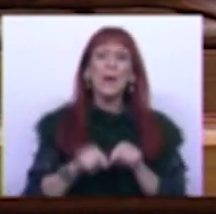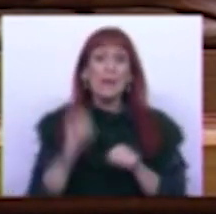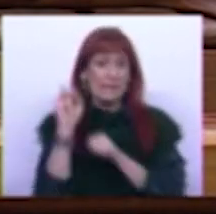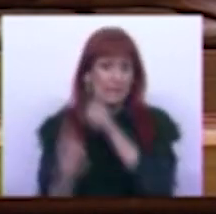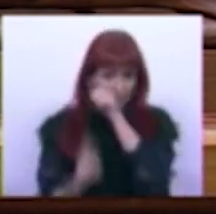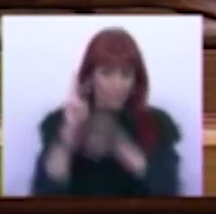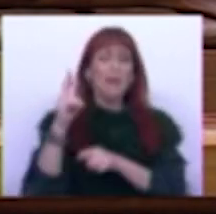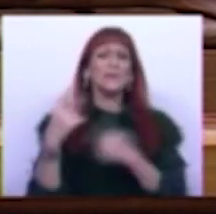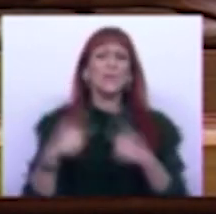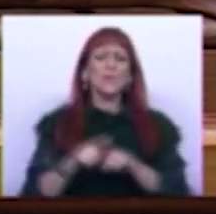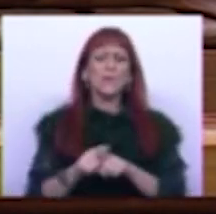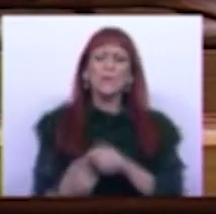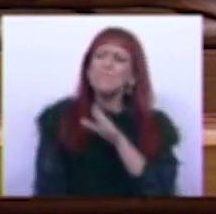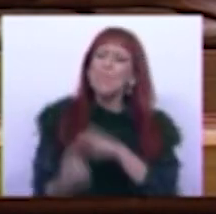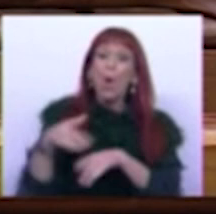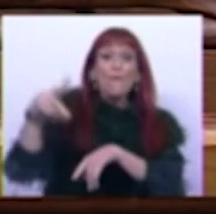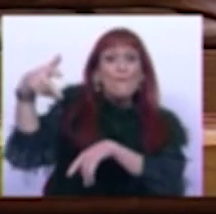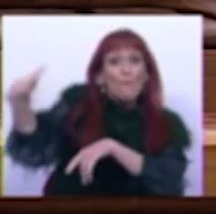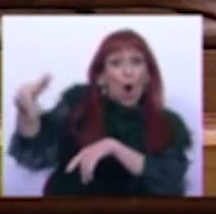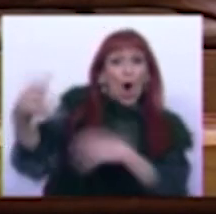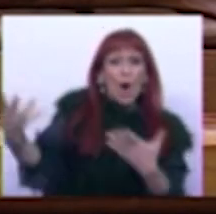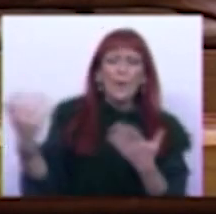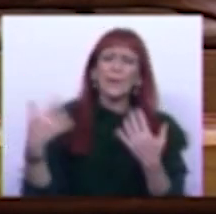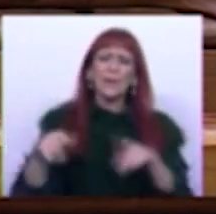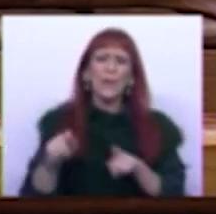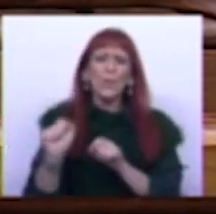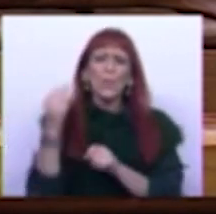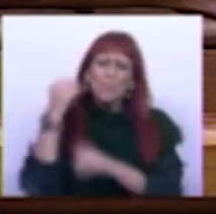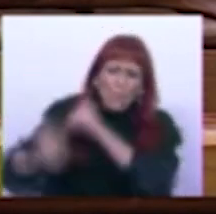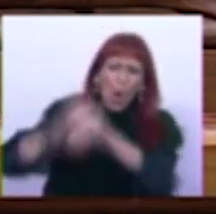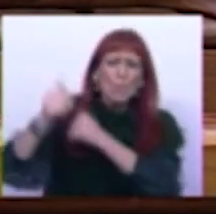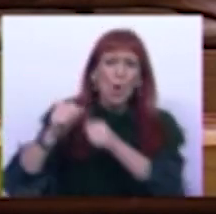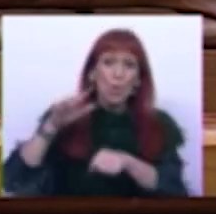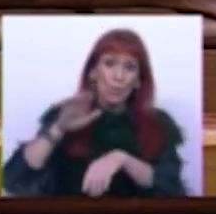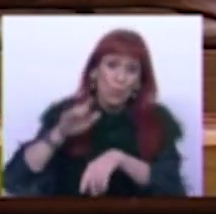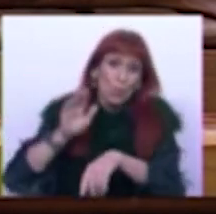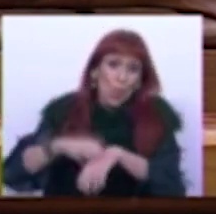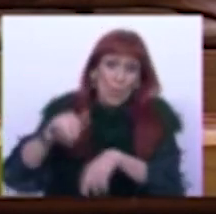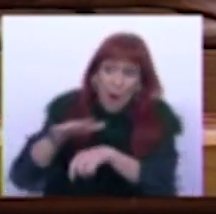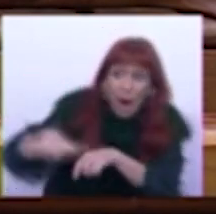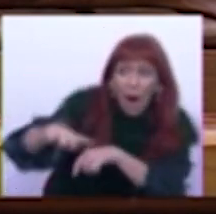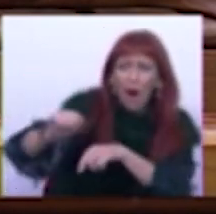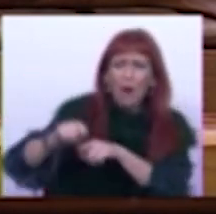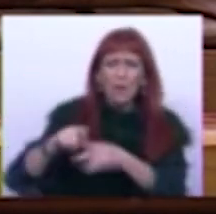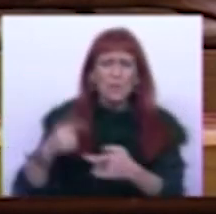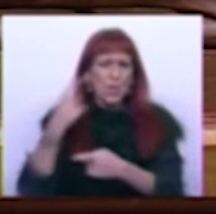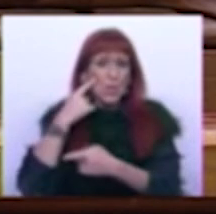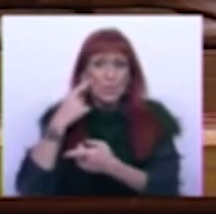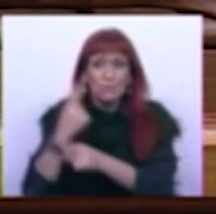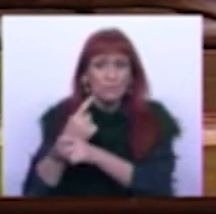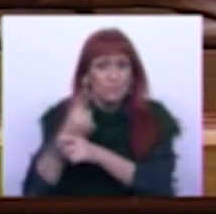inflação tem uma origem externa, uma natureza tendencialmente conjuntural e causas